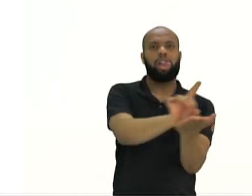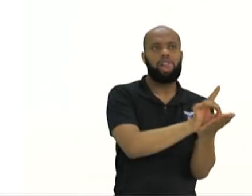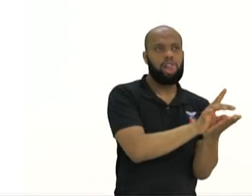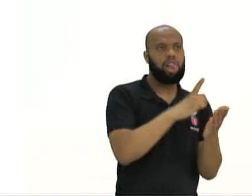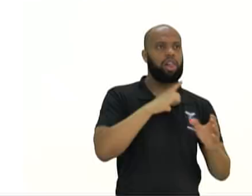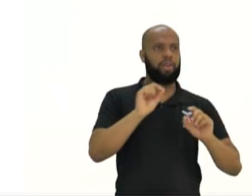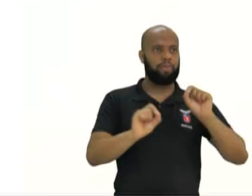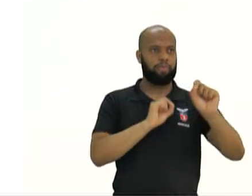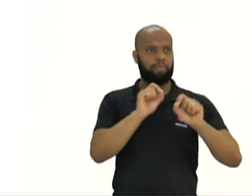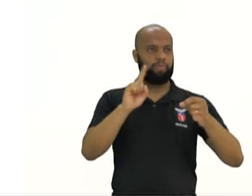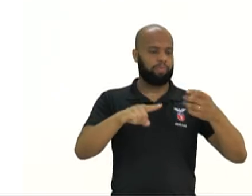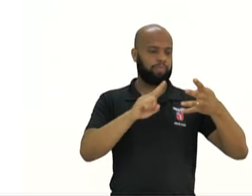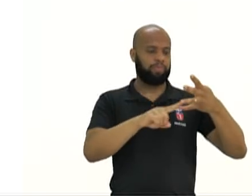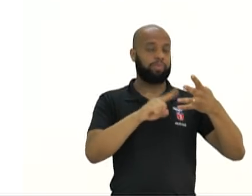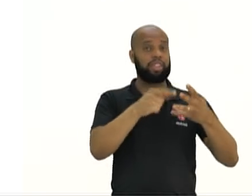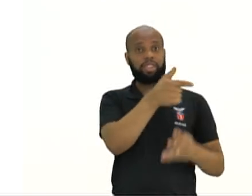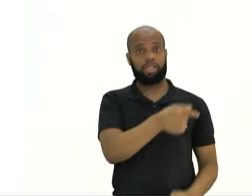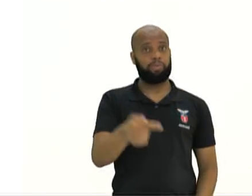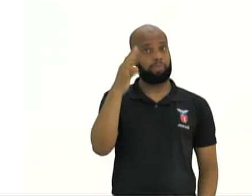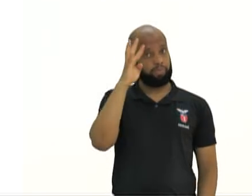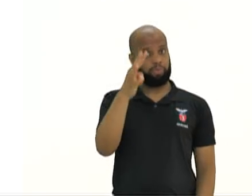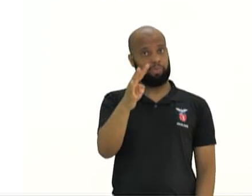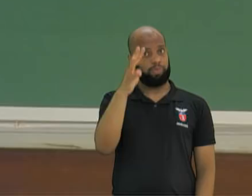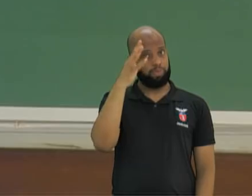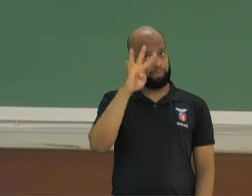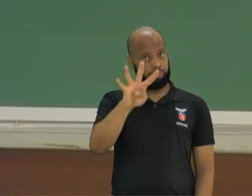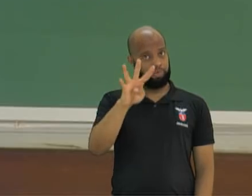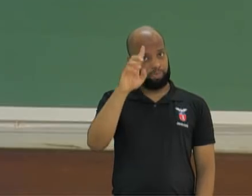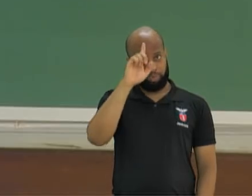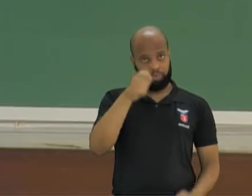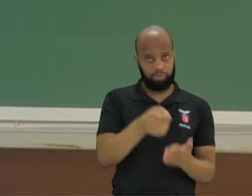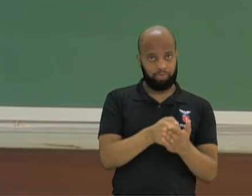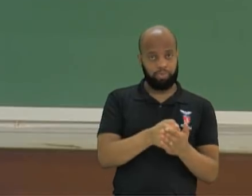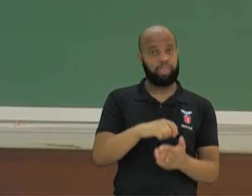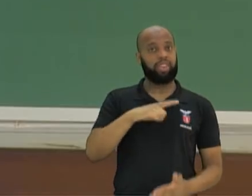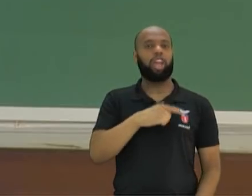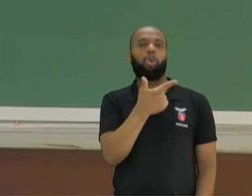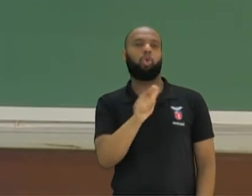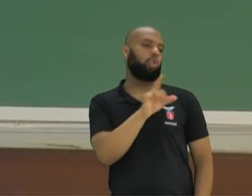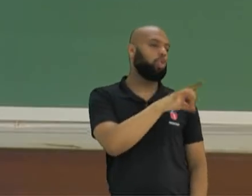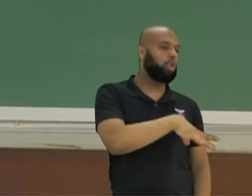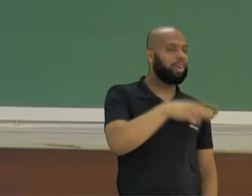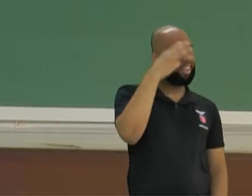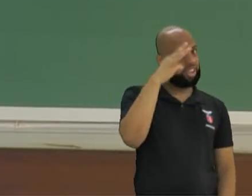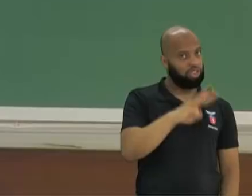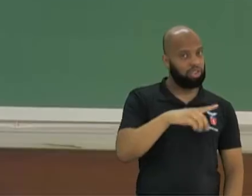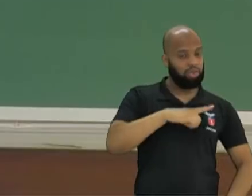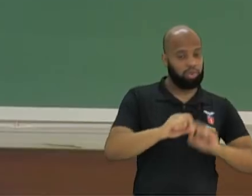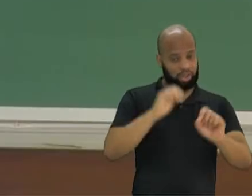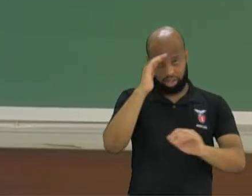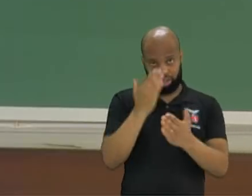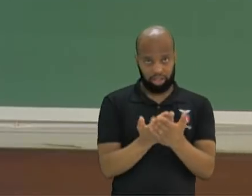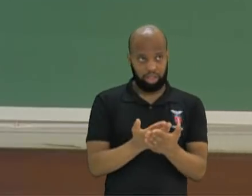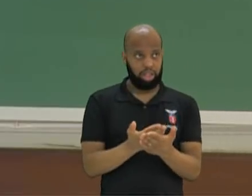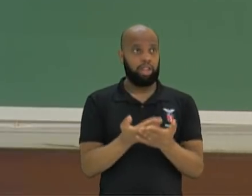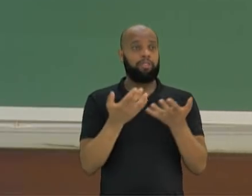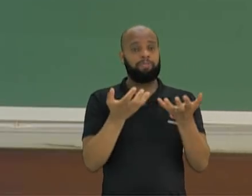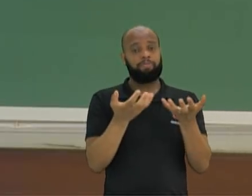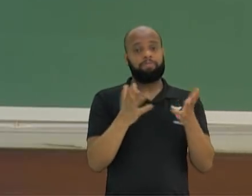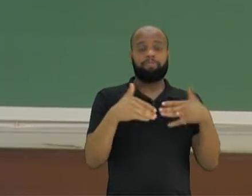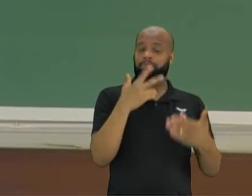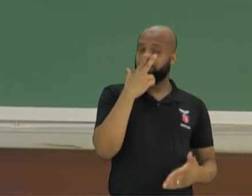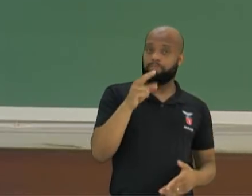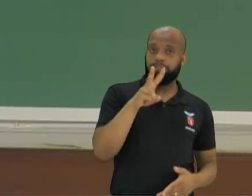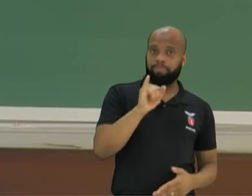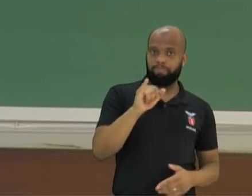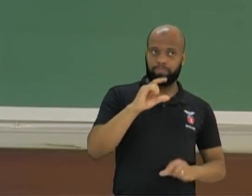foi a semana de 4 dias. Nos dias restantes desta semana, eles apostam que